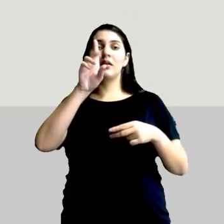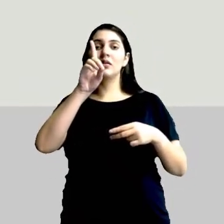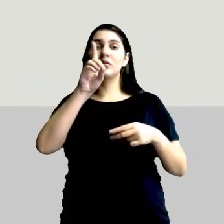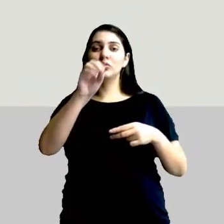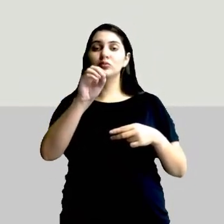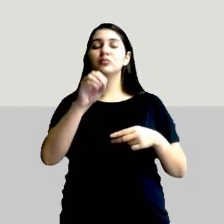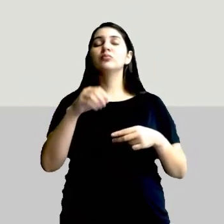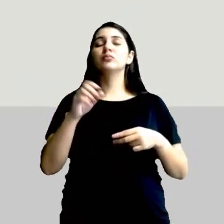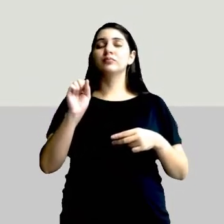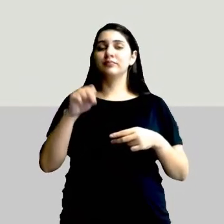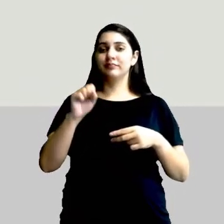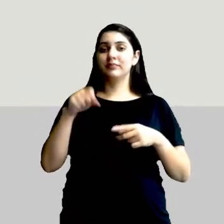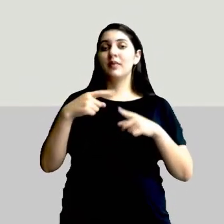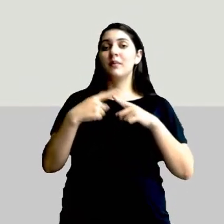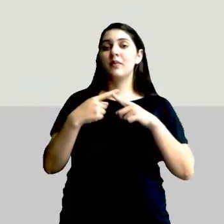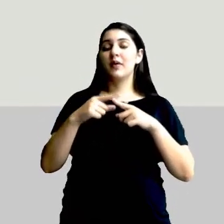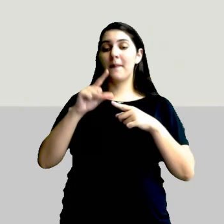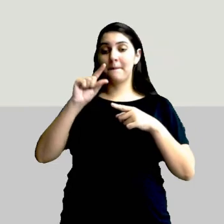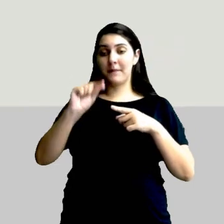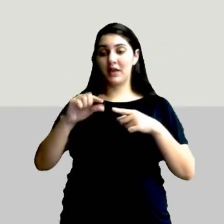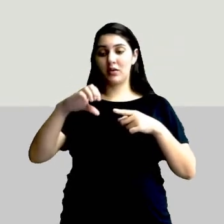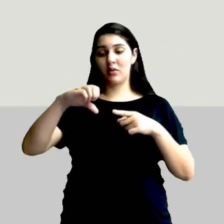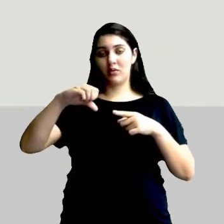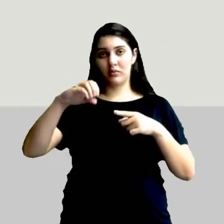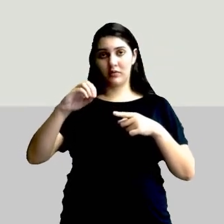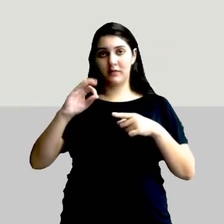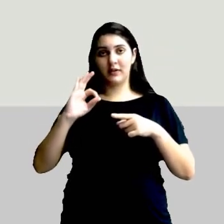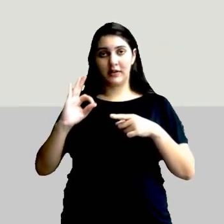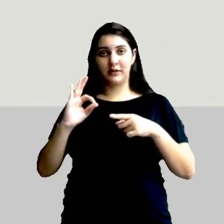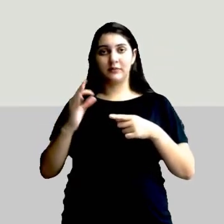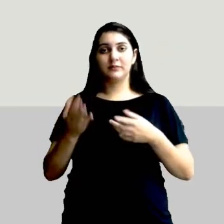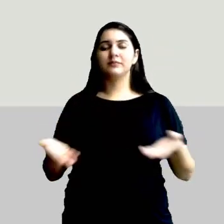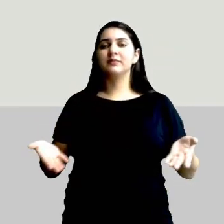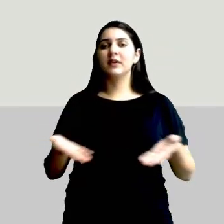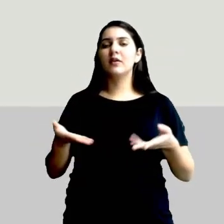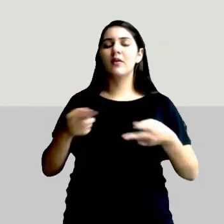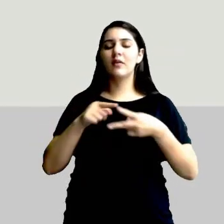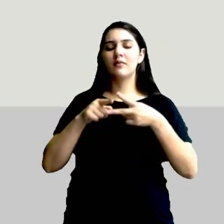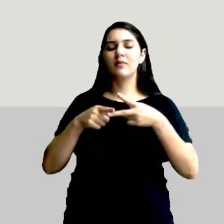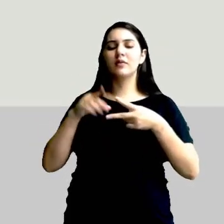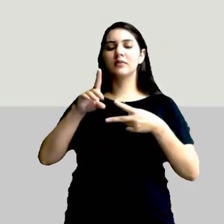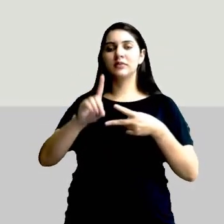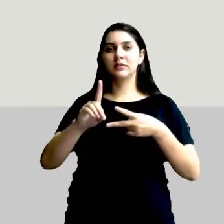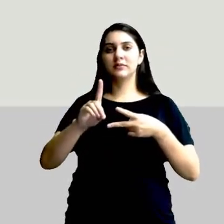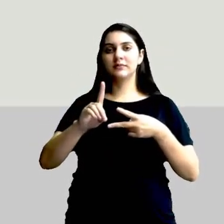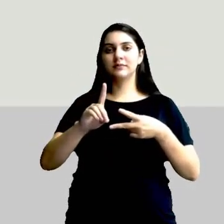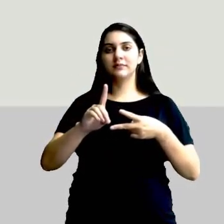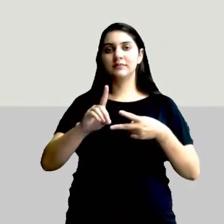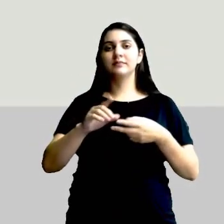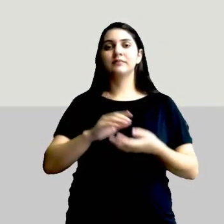Agudo, isso mesmo, porque ele é menor que 90 graus. E agora, o ângulo D?